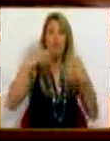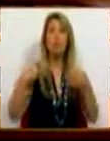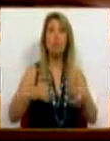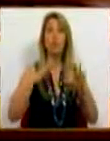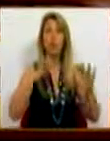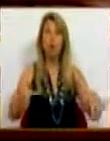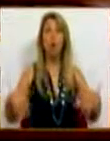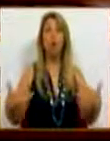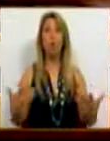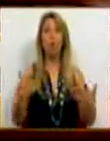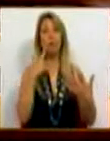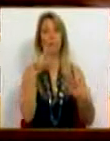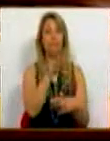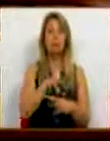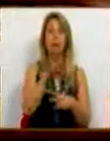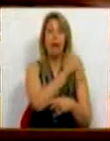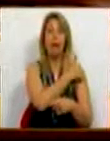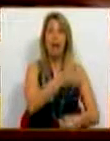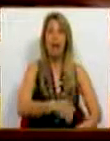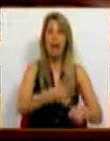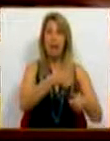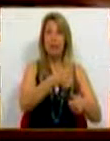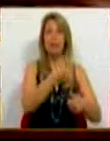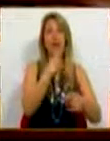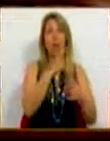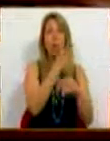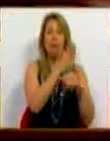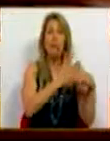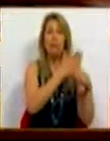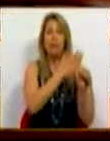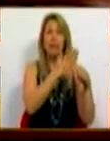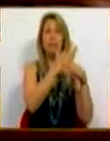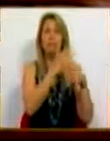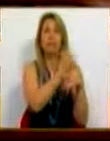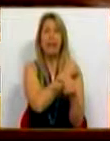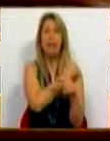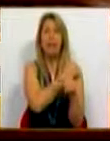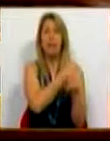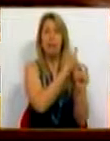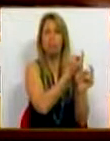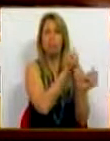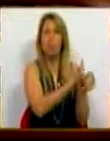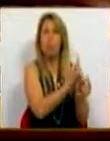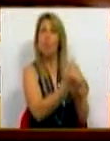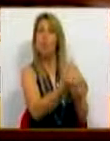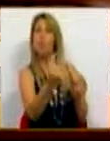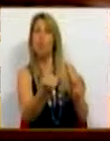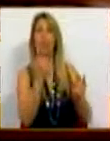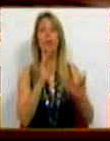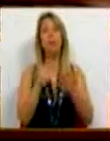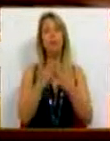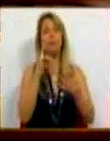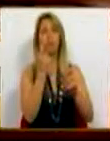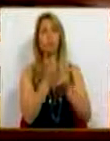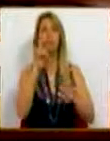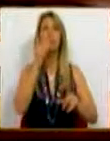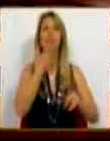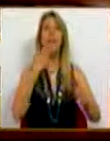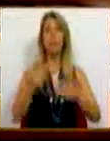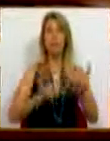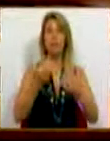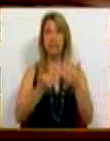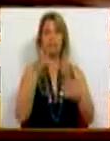utilizado fração habitacional a fração habitacional, com o objetivo de promover a eficiência energética das habitações e reduzir a